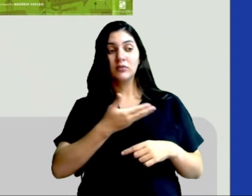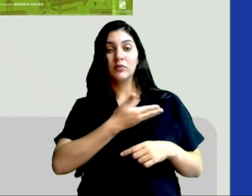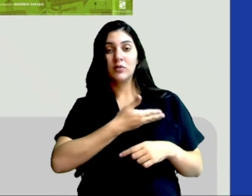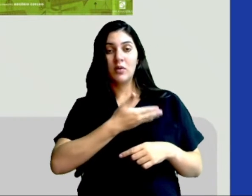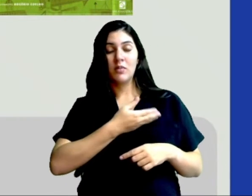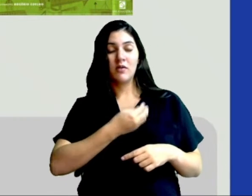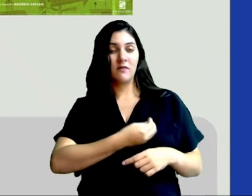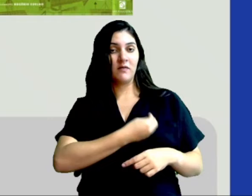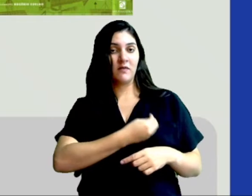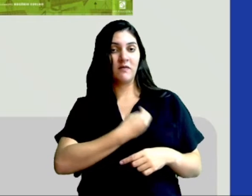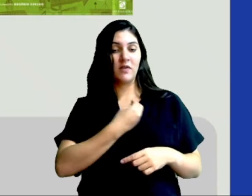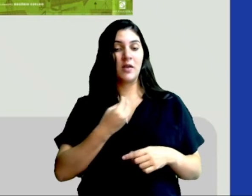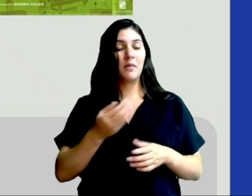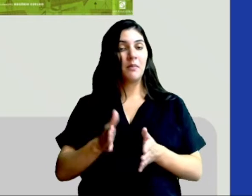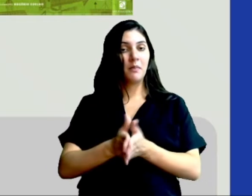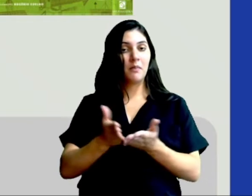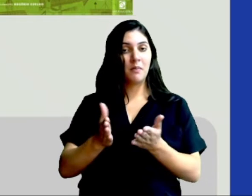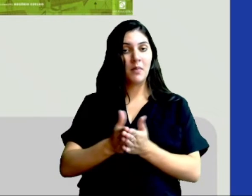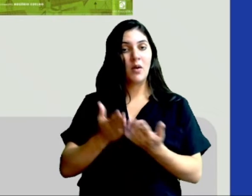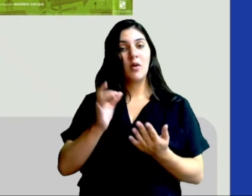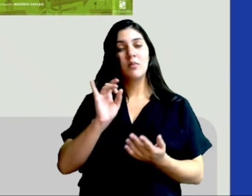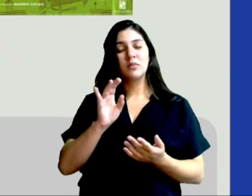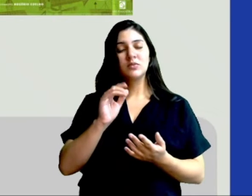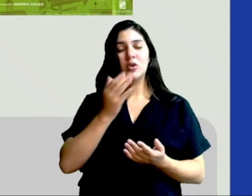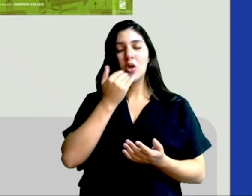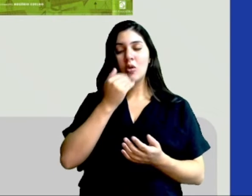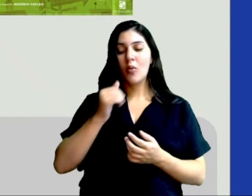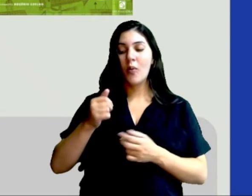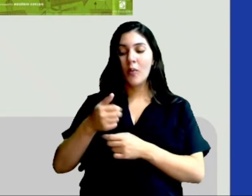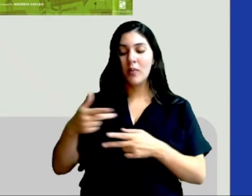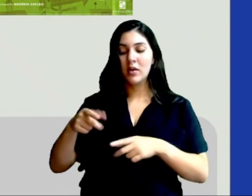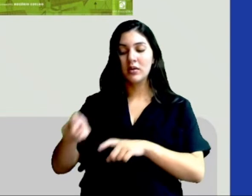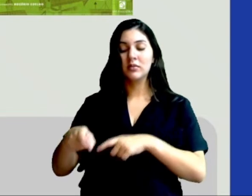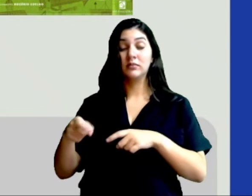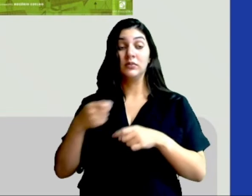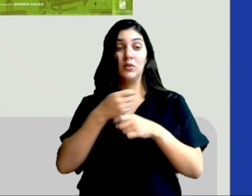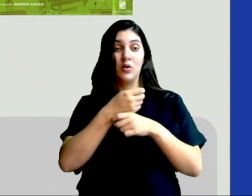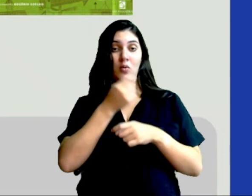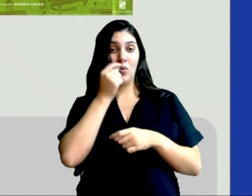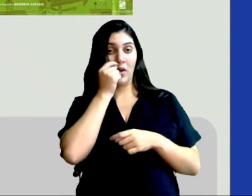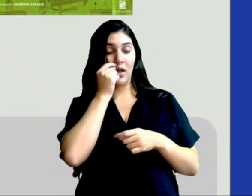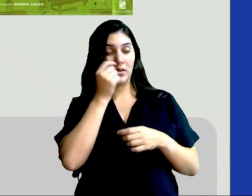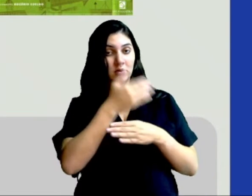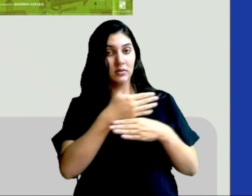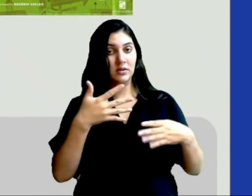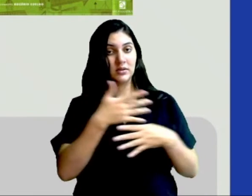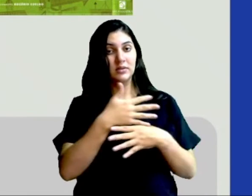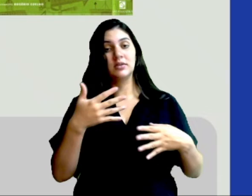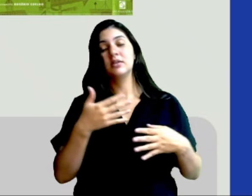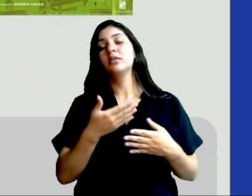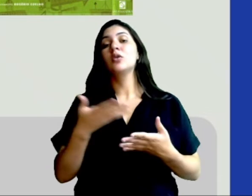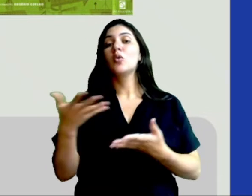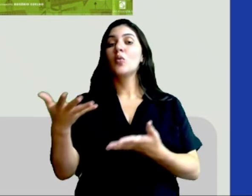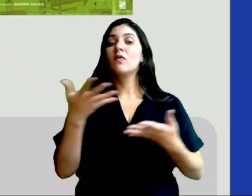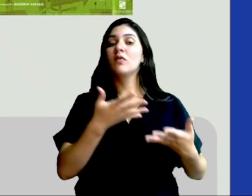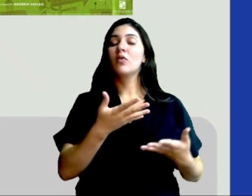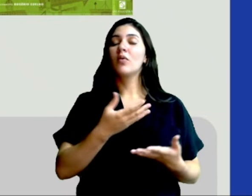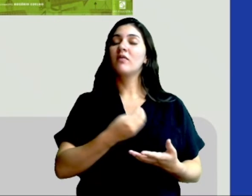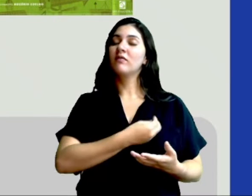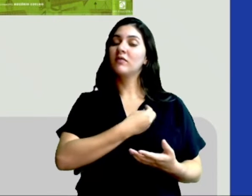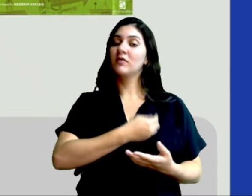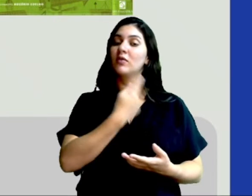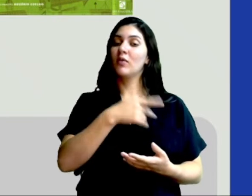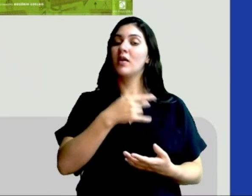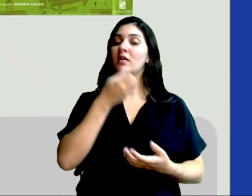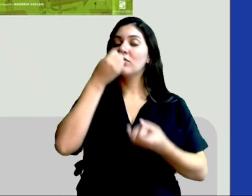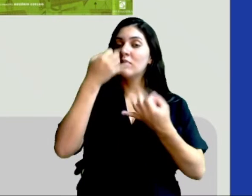vivia pobremente de raízes e ervas, o rato da cidade convidou a ir morar com ele, dizendo: